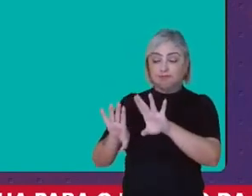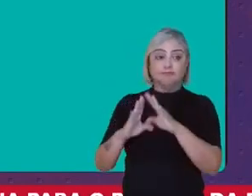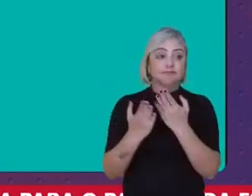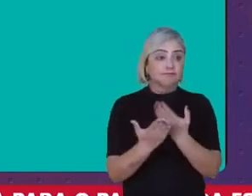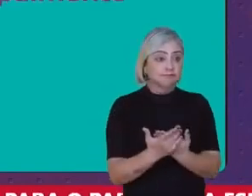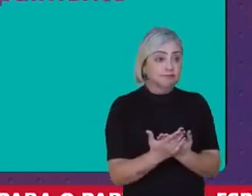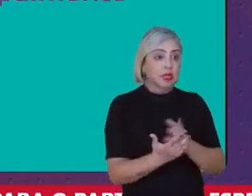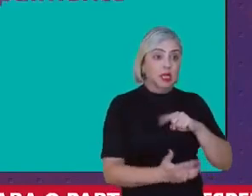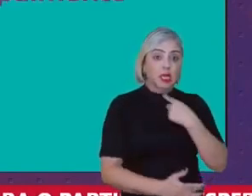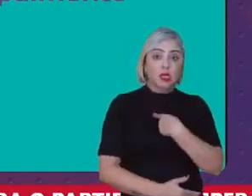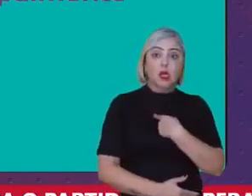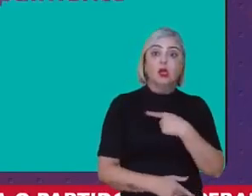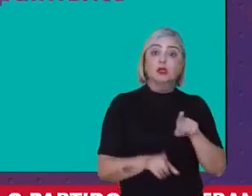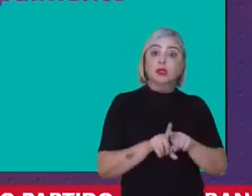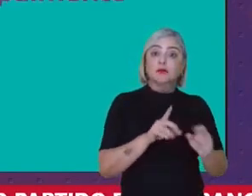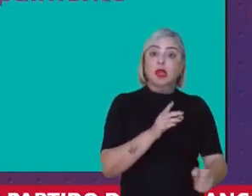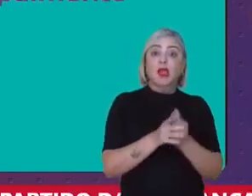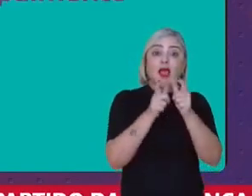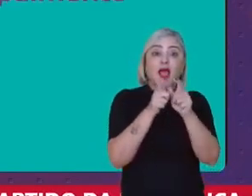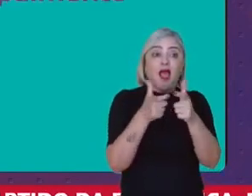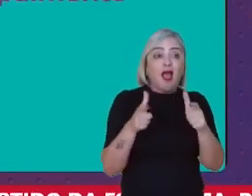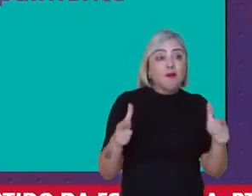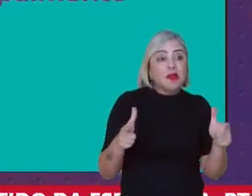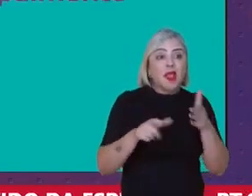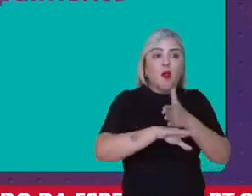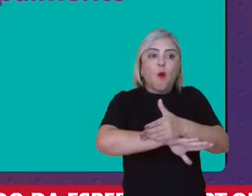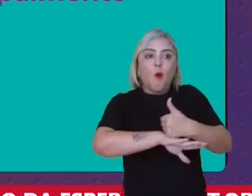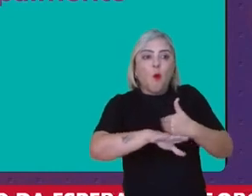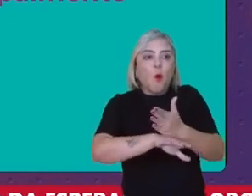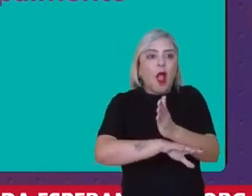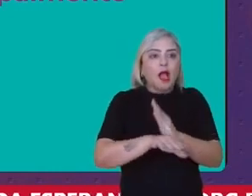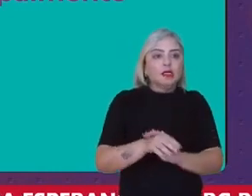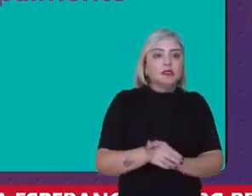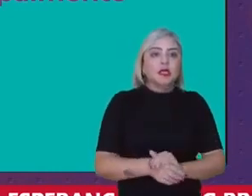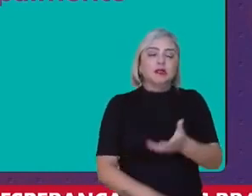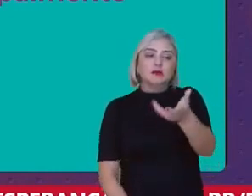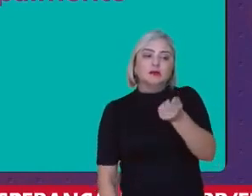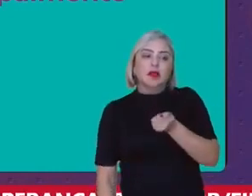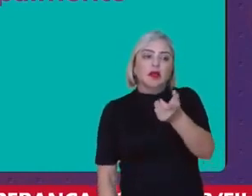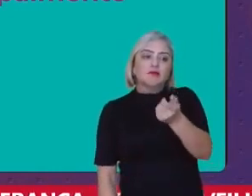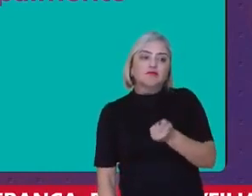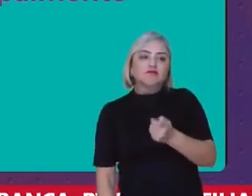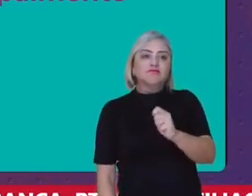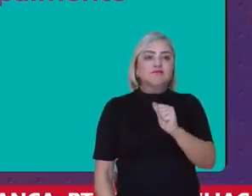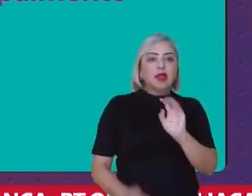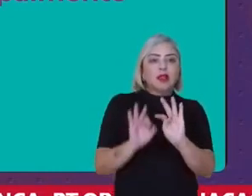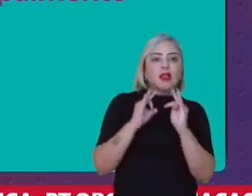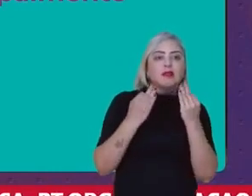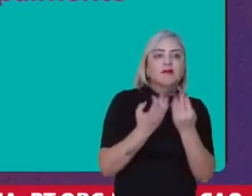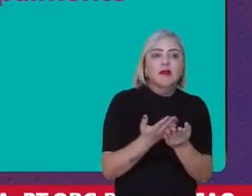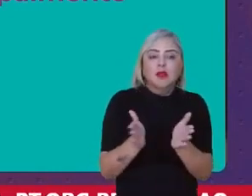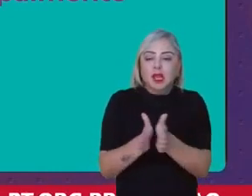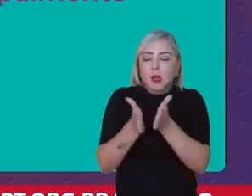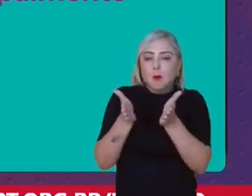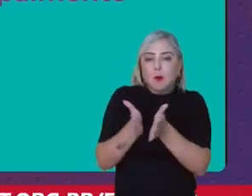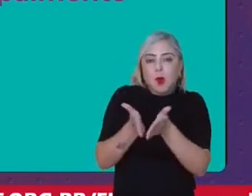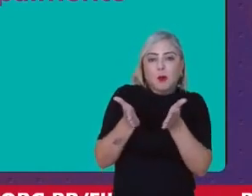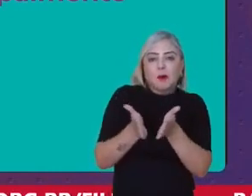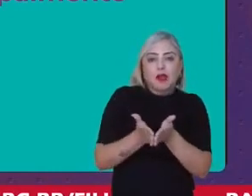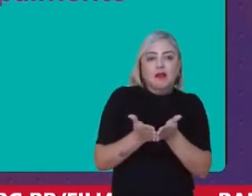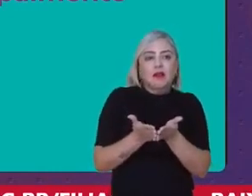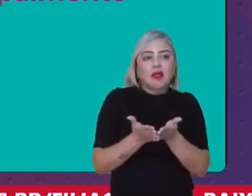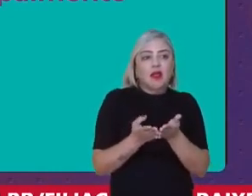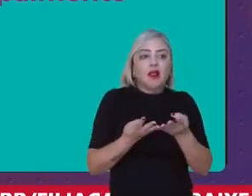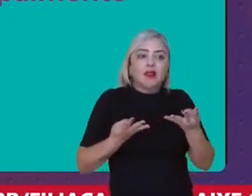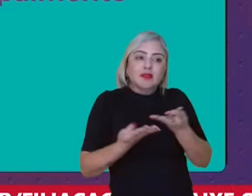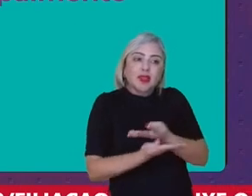escolar, e nós queríamos também ampliar o acesso dos beneficiários dessas famílias empobrecidas à rede